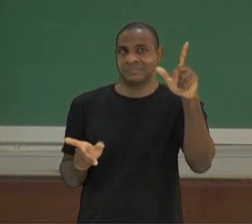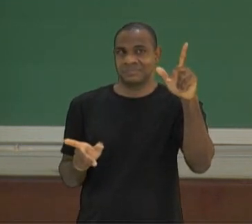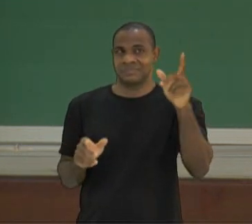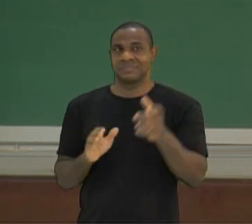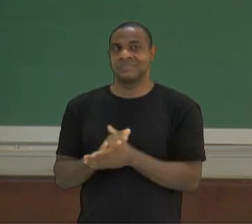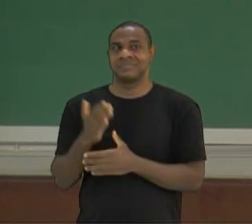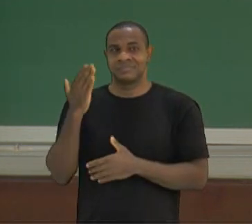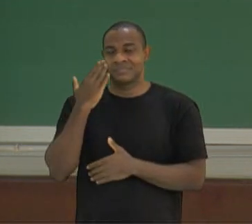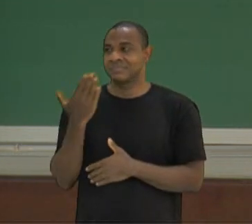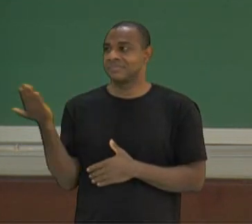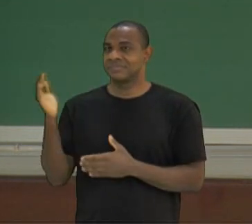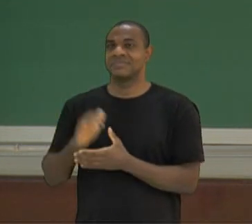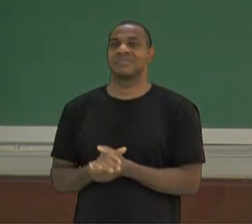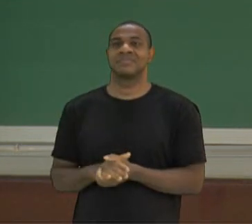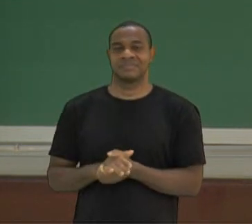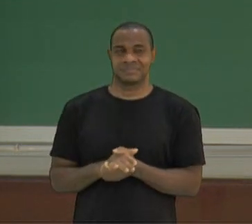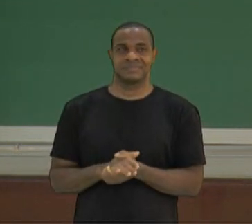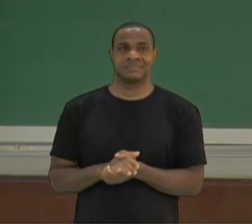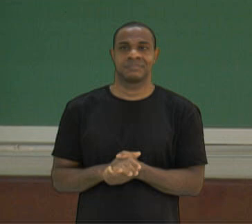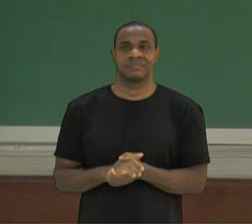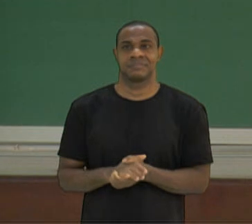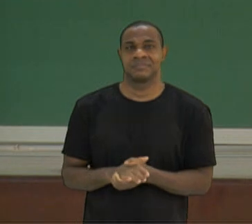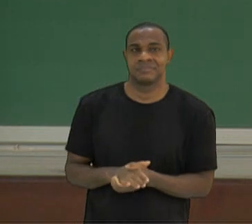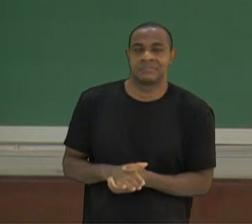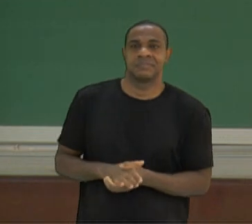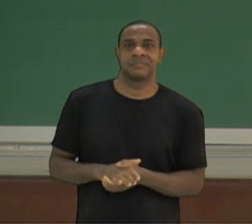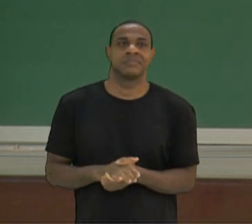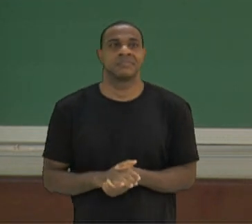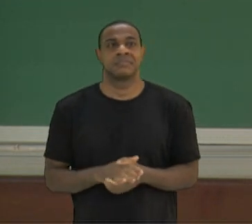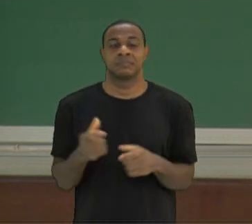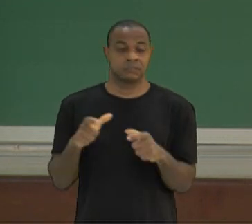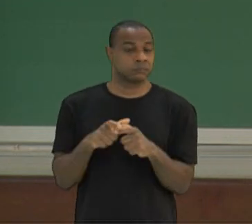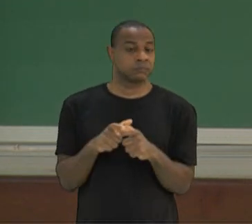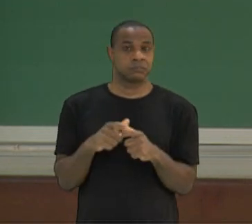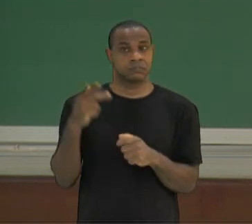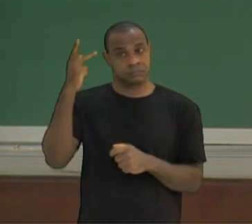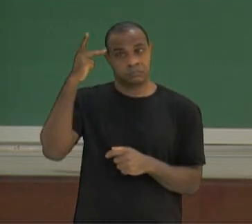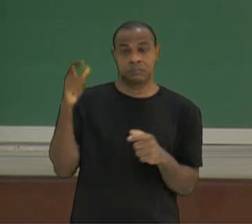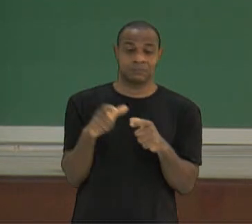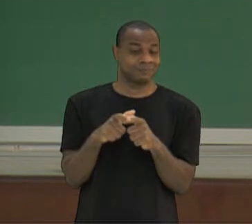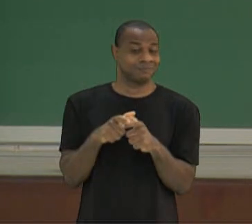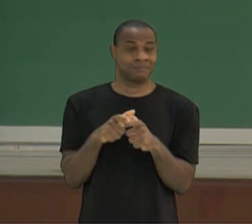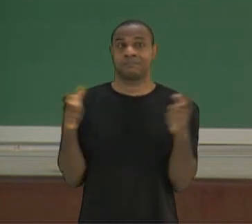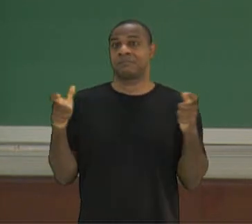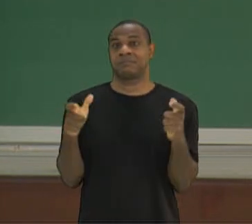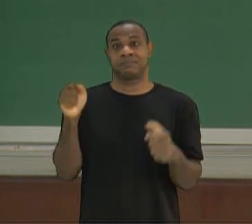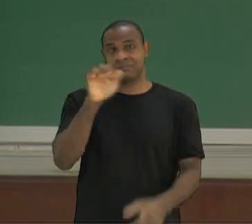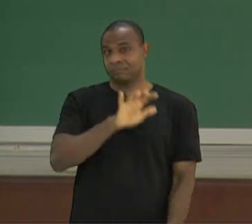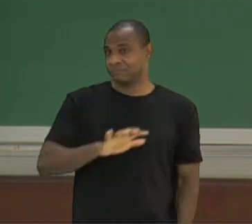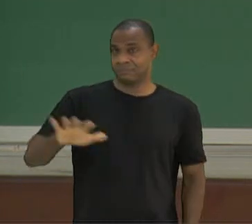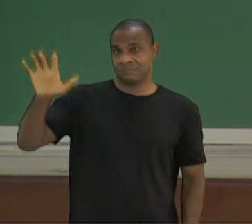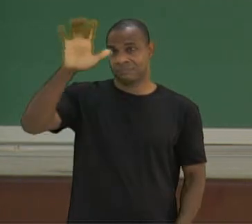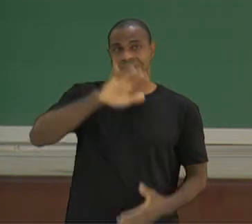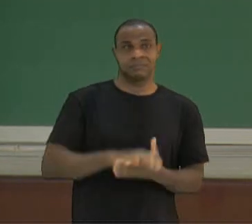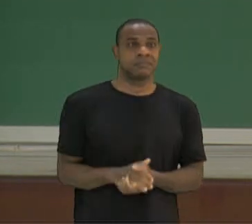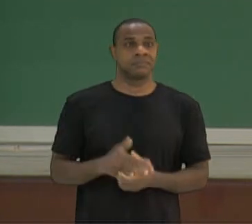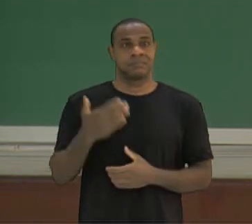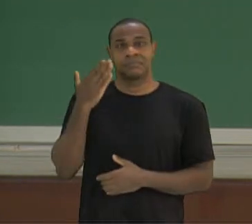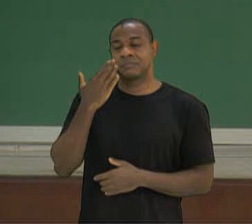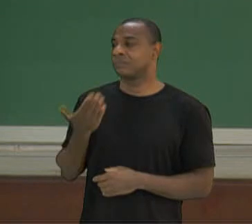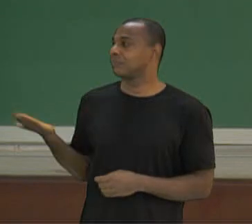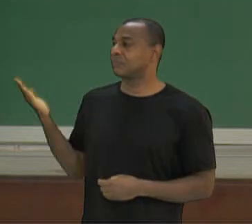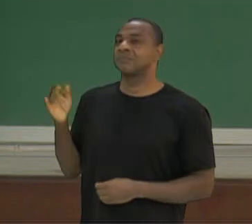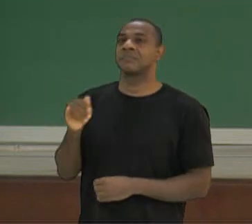São Paulo é a grande metrópole nacional, até pela concentração urbana ali, a concentração de população, certo? E aí, coloquei